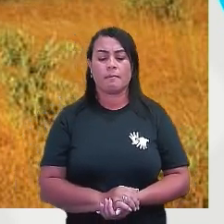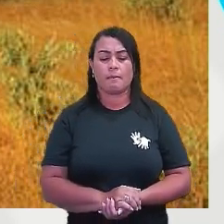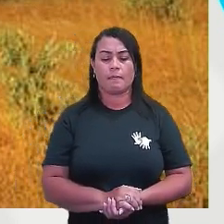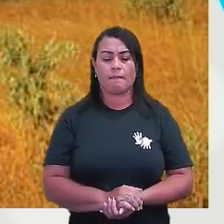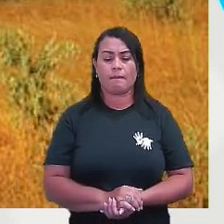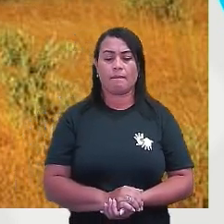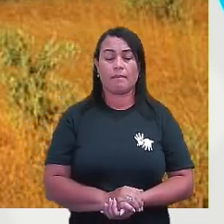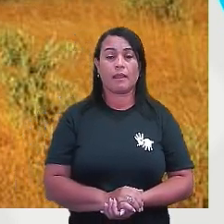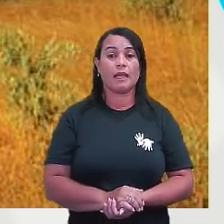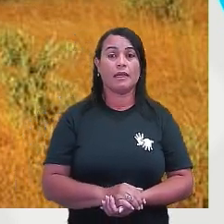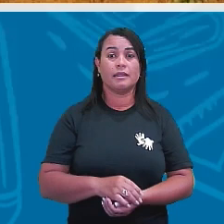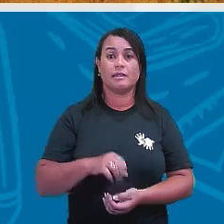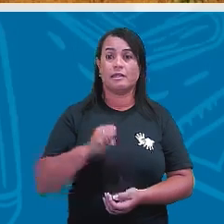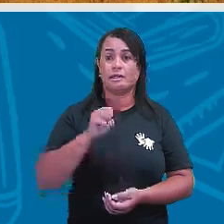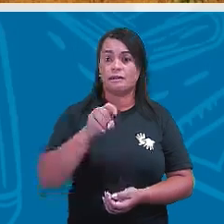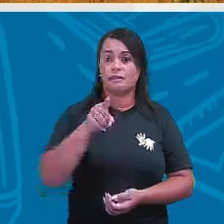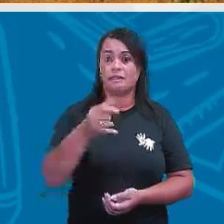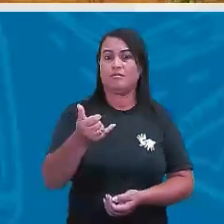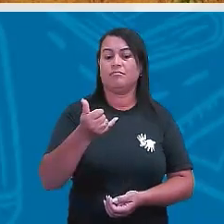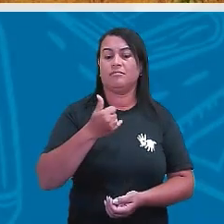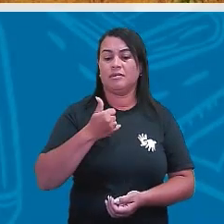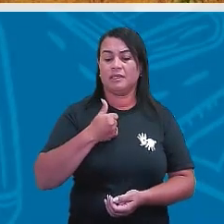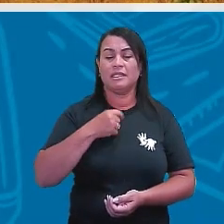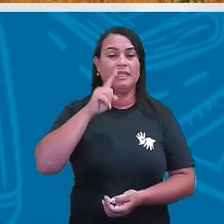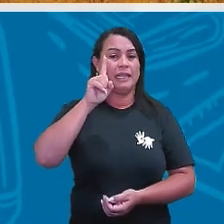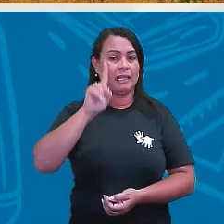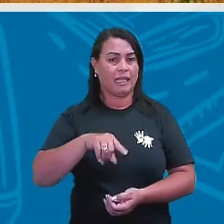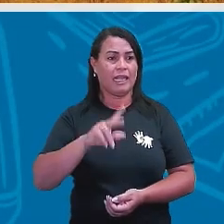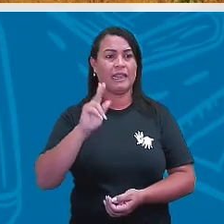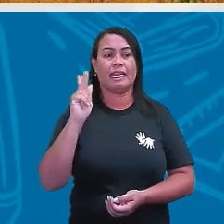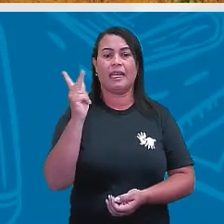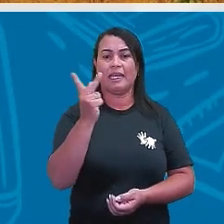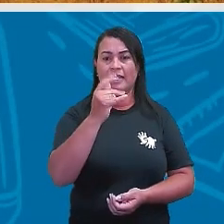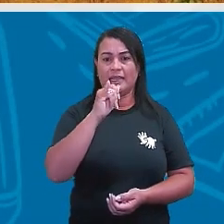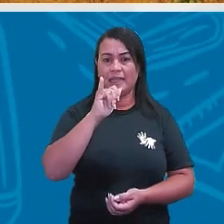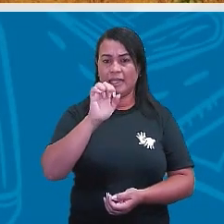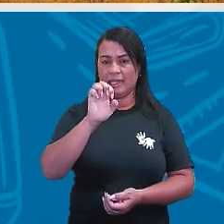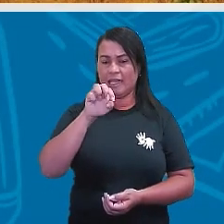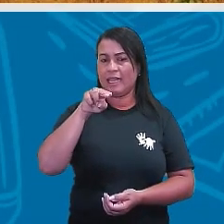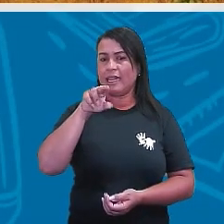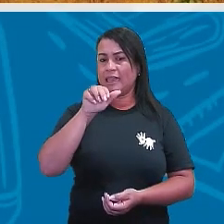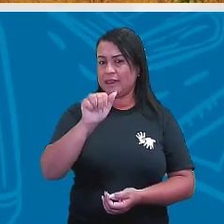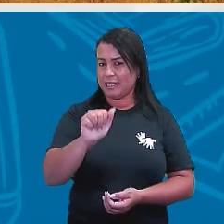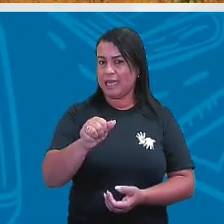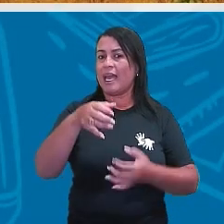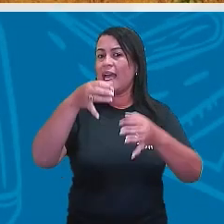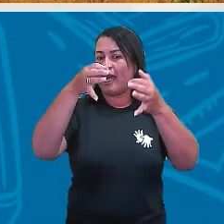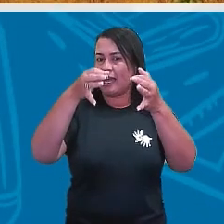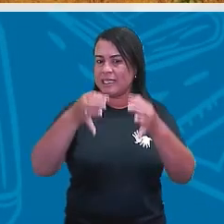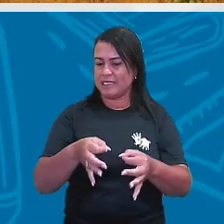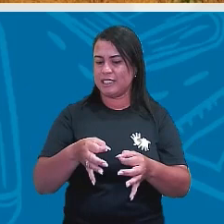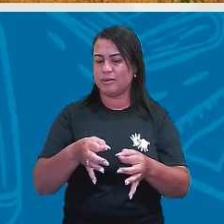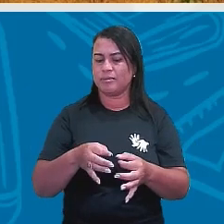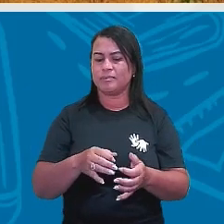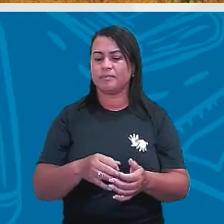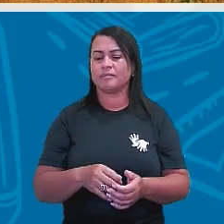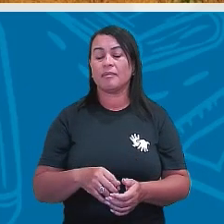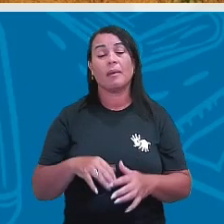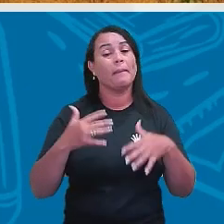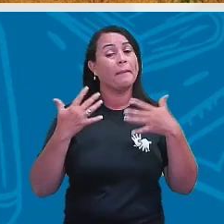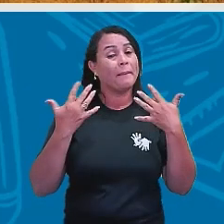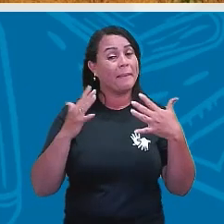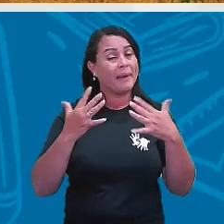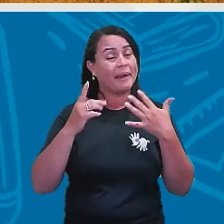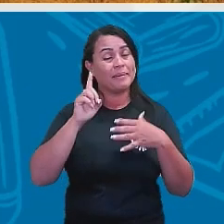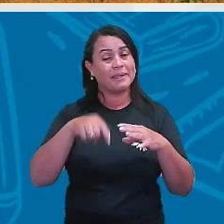E se você falou que essa sombra é da hiena, você acertou. É a